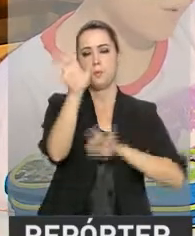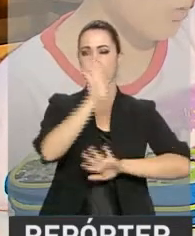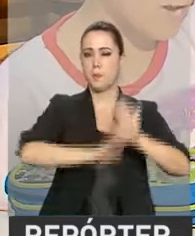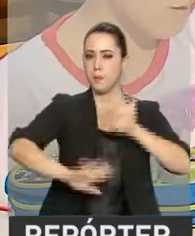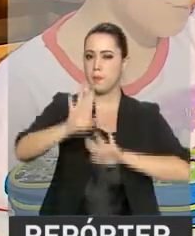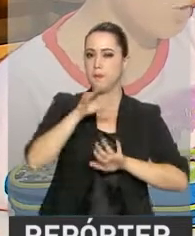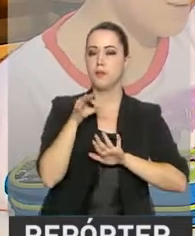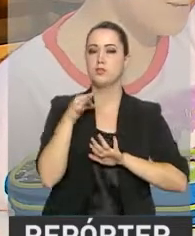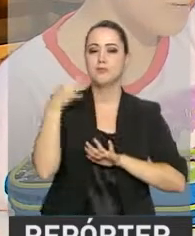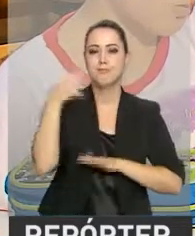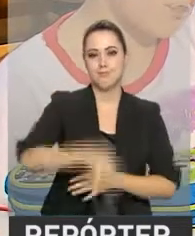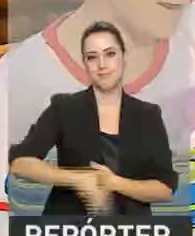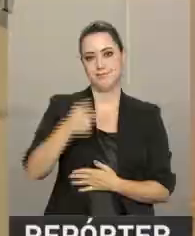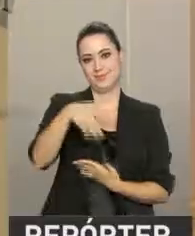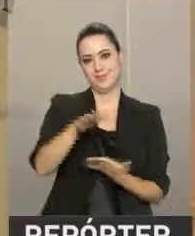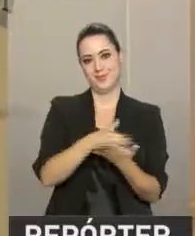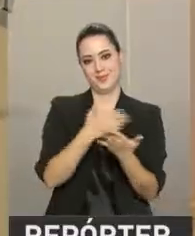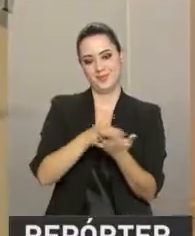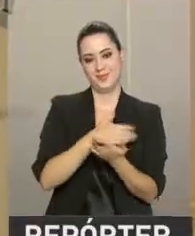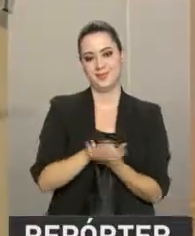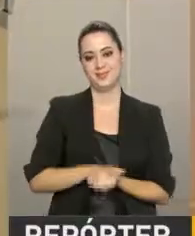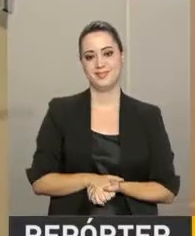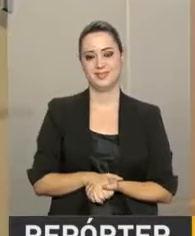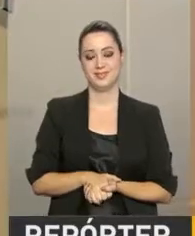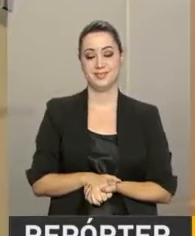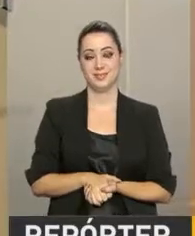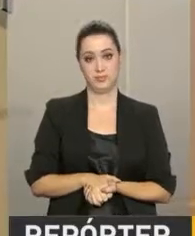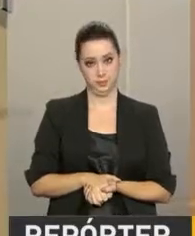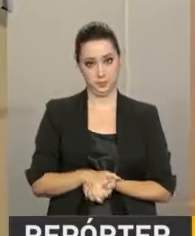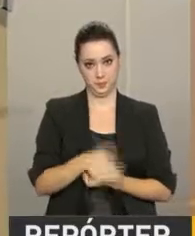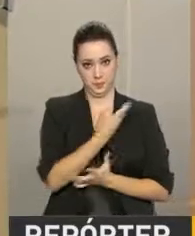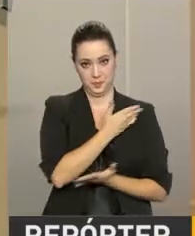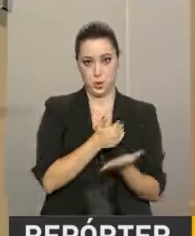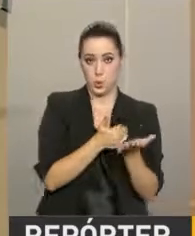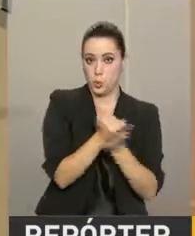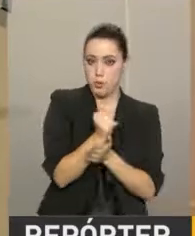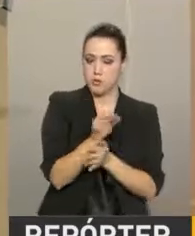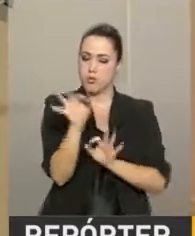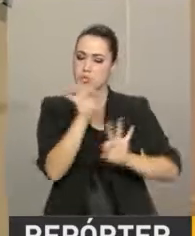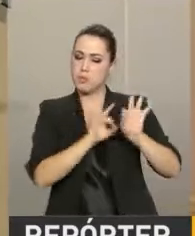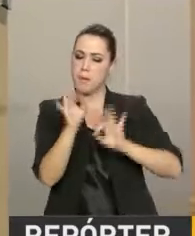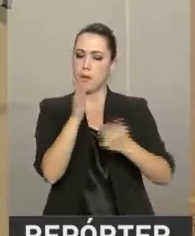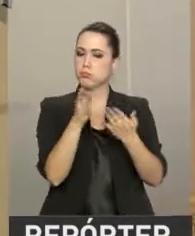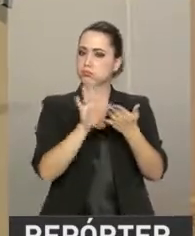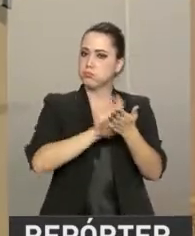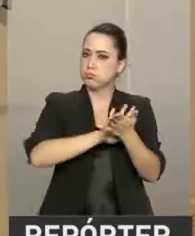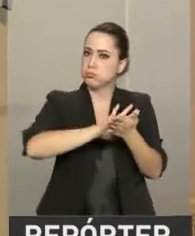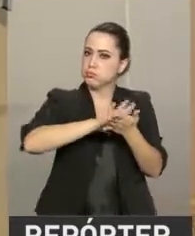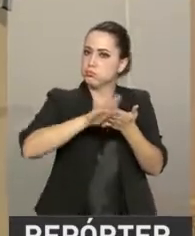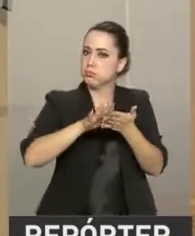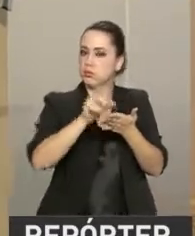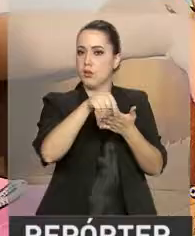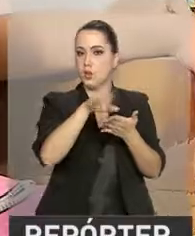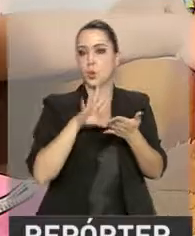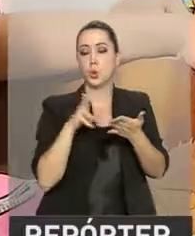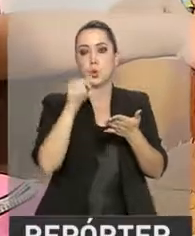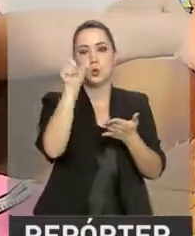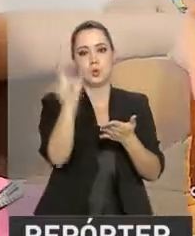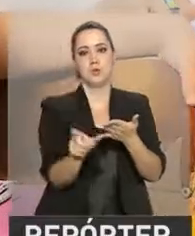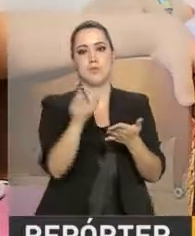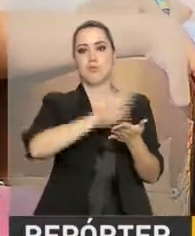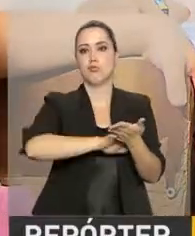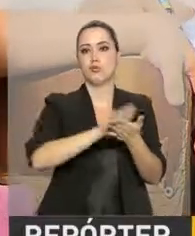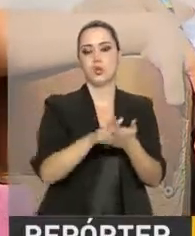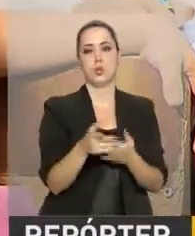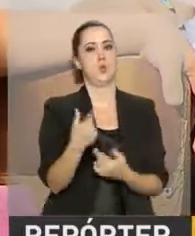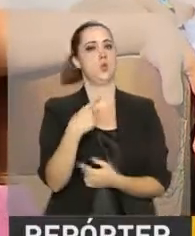cuidando direitinho do material no começo do ano a gente em capô ele pra ele não é mas é tão rápido todo mundo nunca pouco não deixa